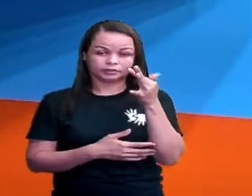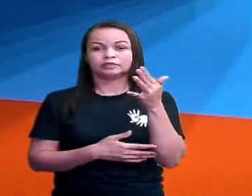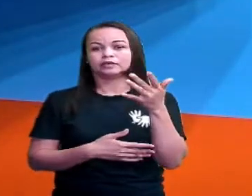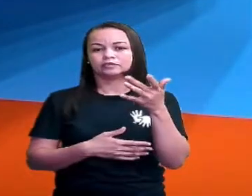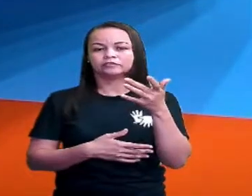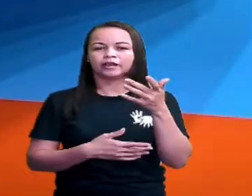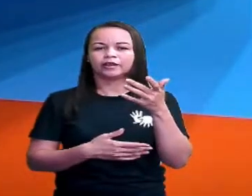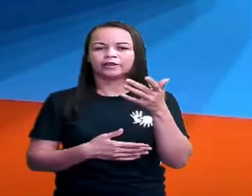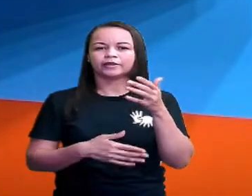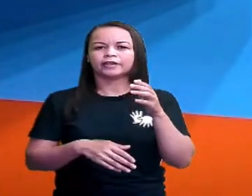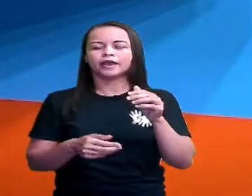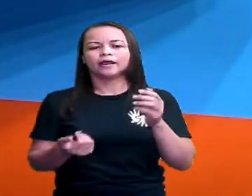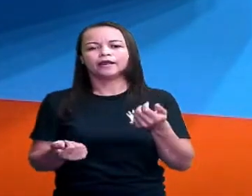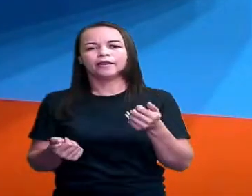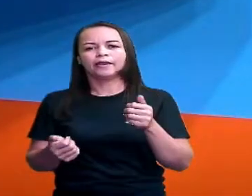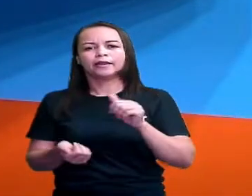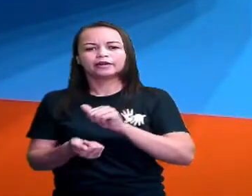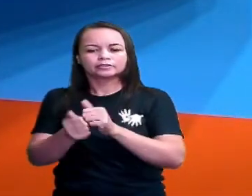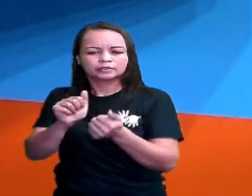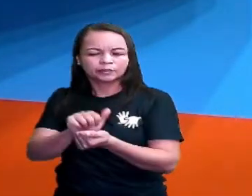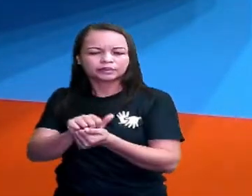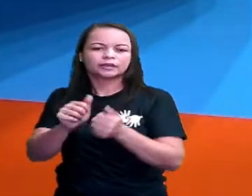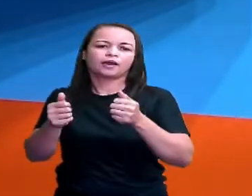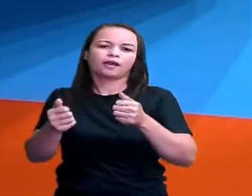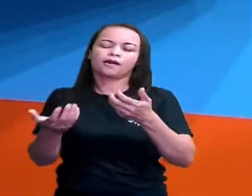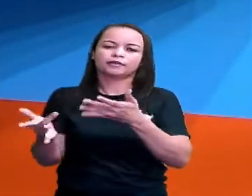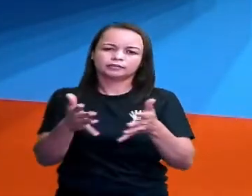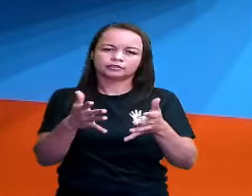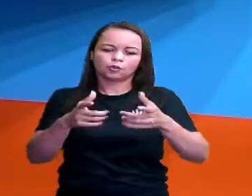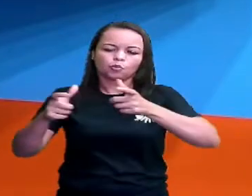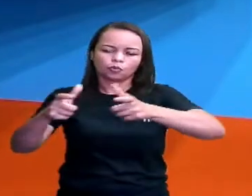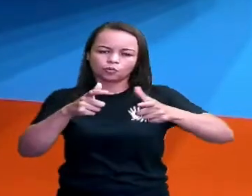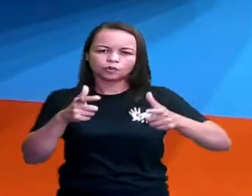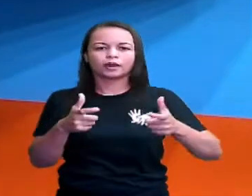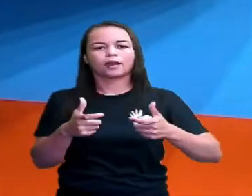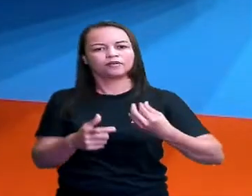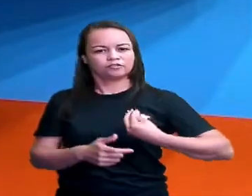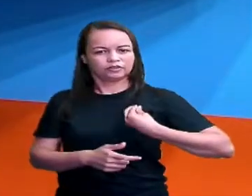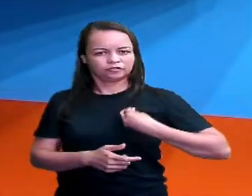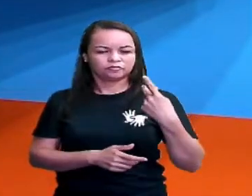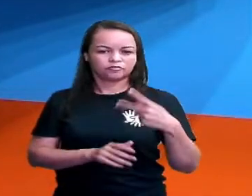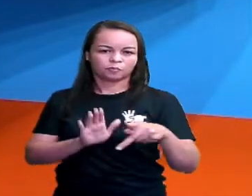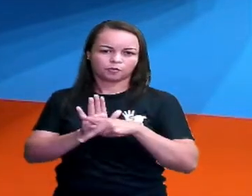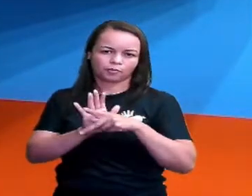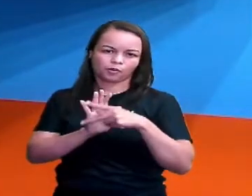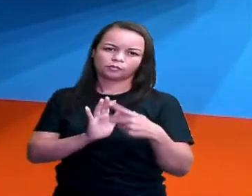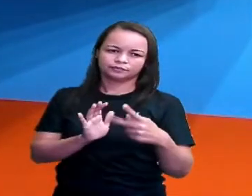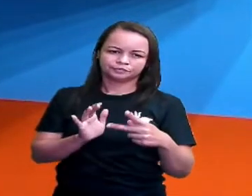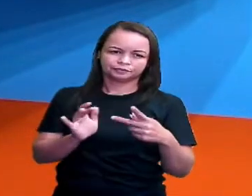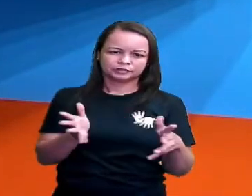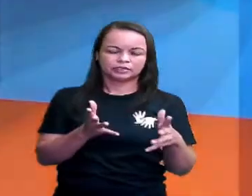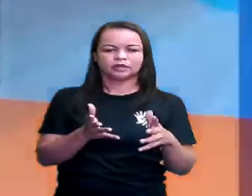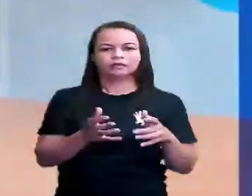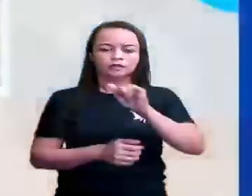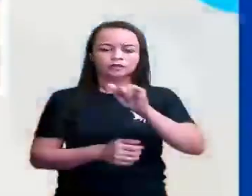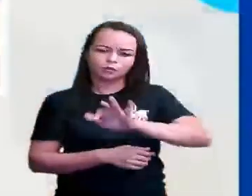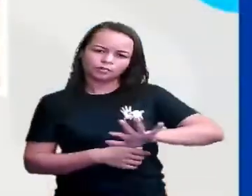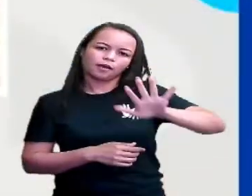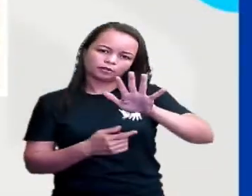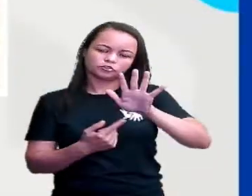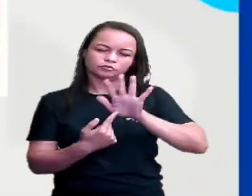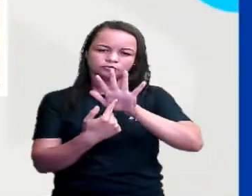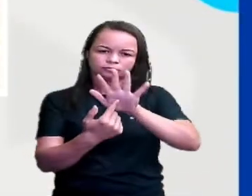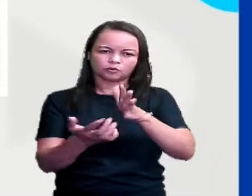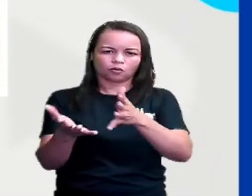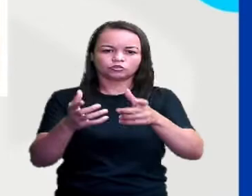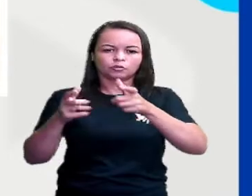do ambiente que ela vai estar habitando, tá certo? Então aí na imagem projetada a gente consegue ver algumas plantas que são